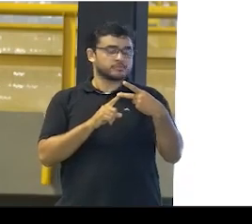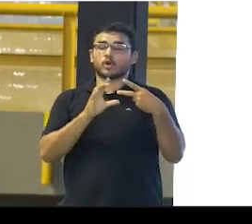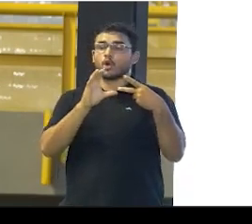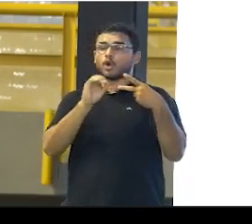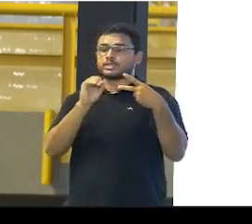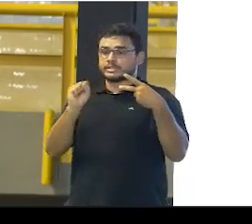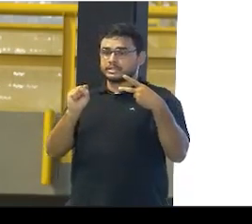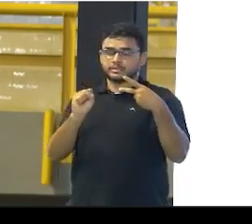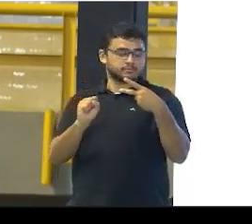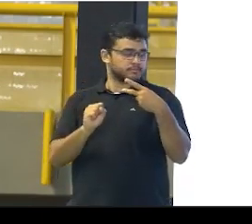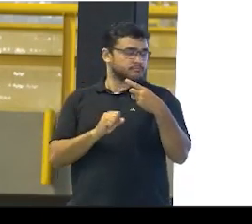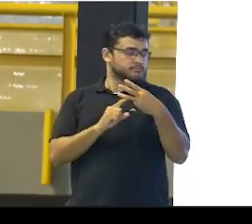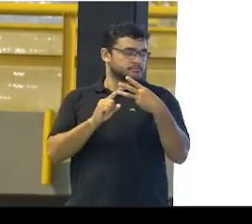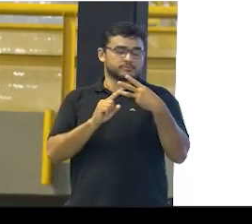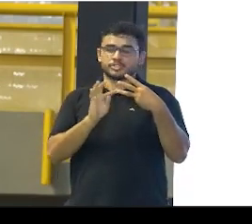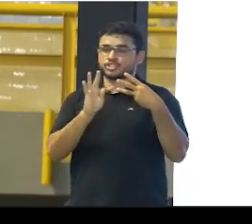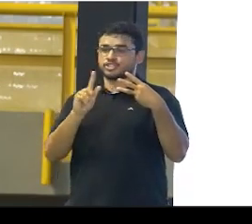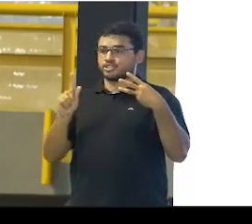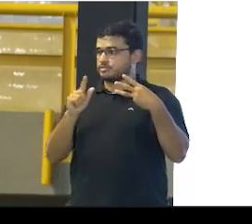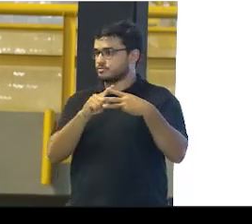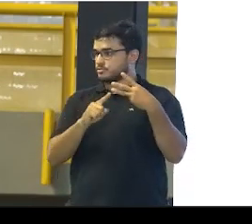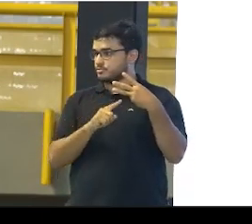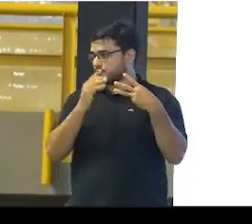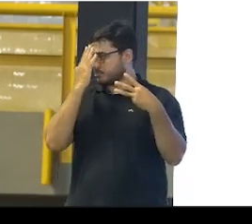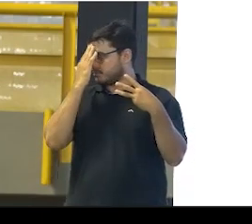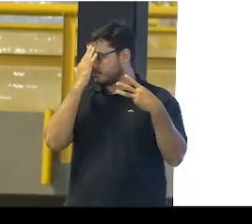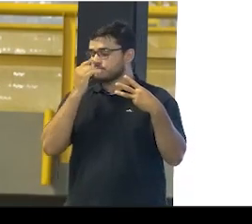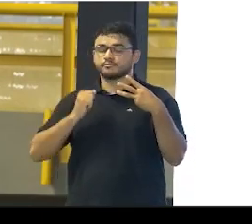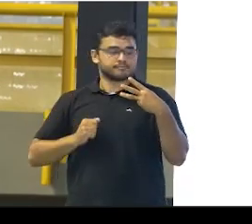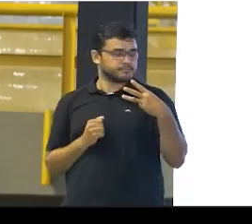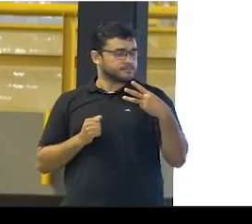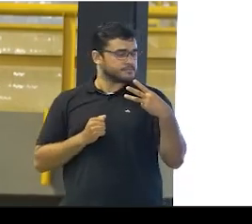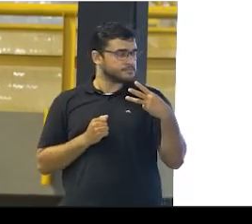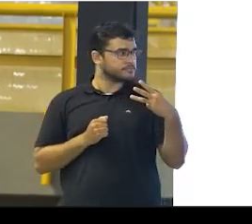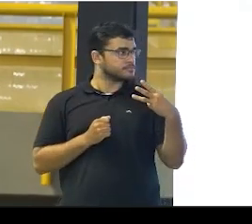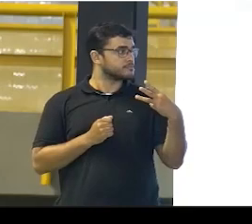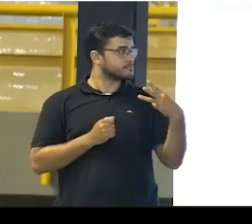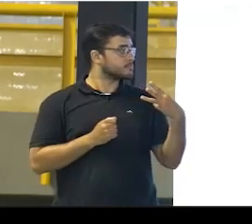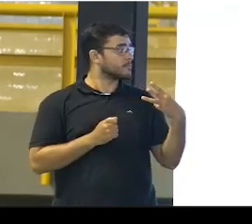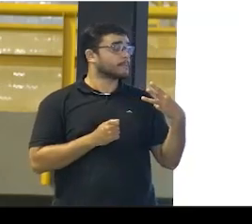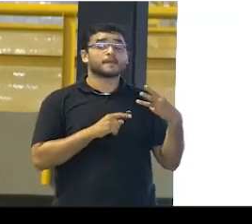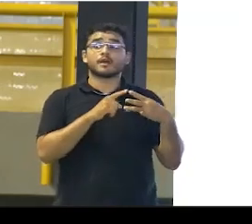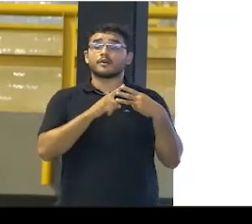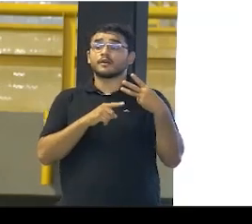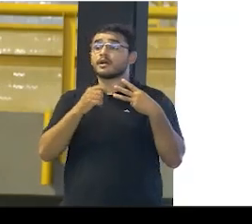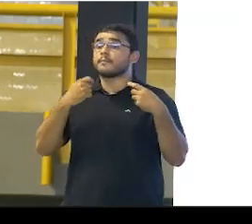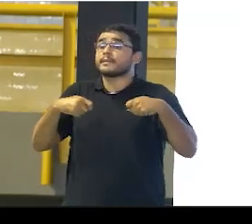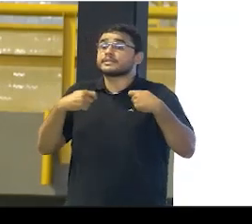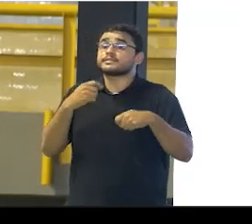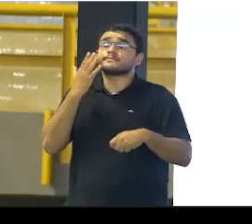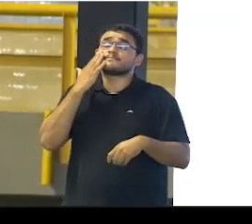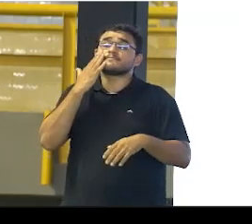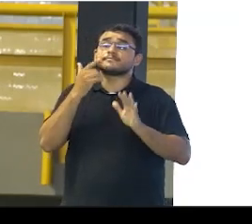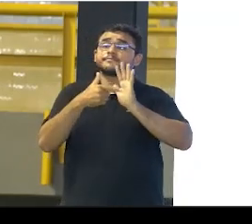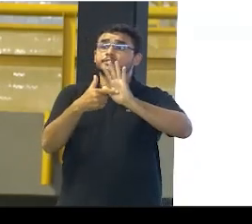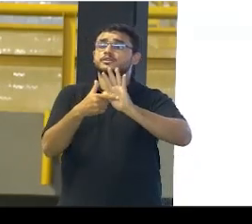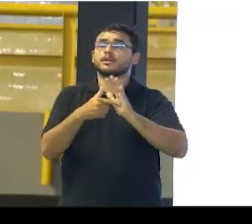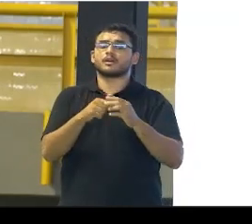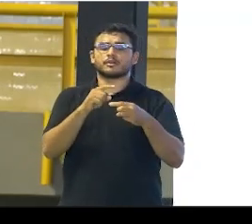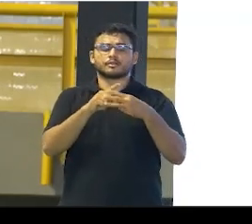Considere um trapézio isósceles cuja medida de cada um dos lados não paralelos é igual